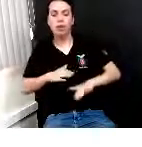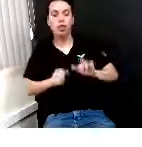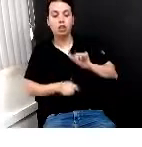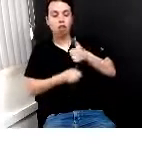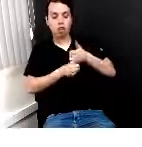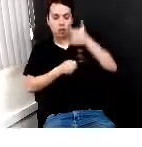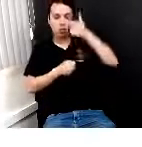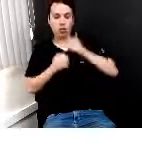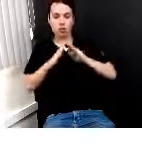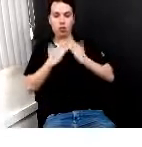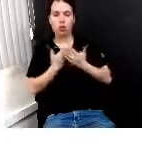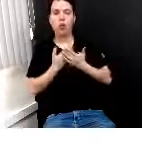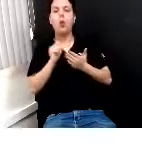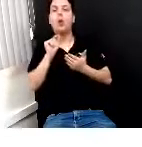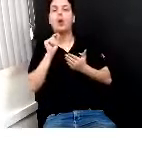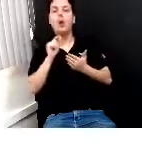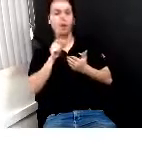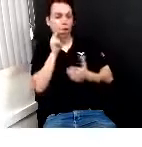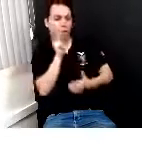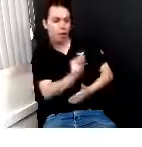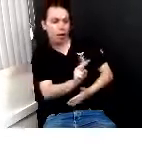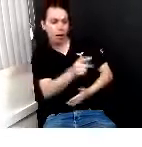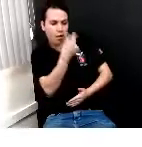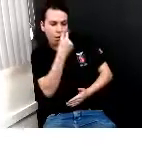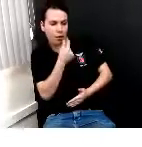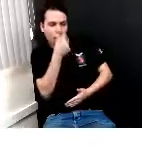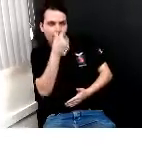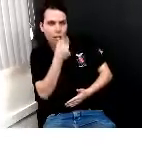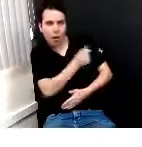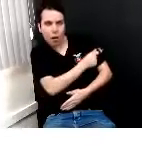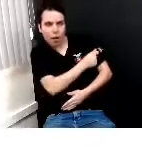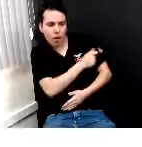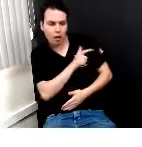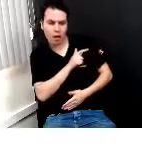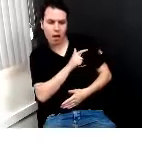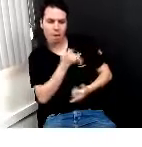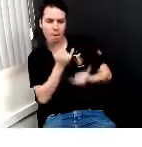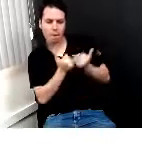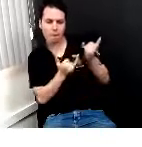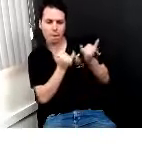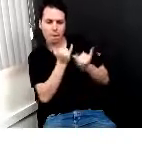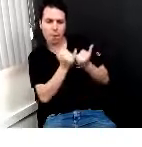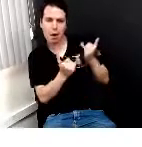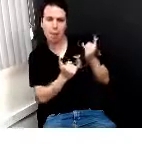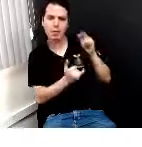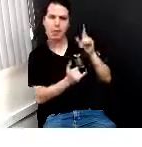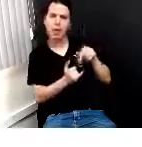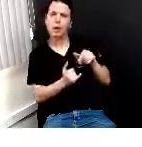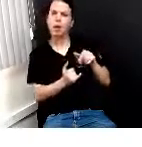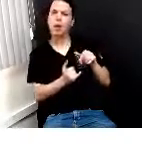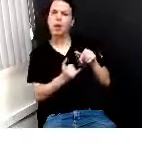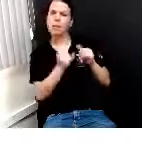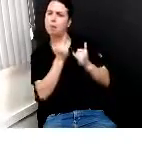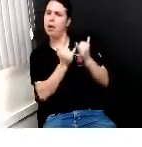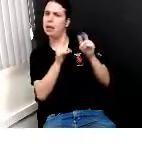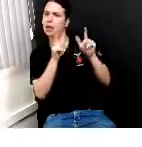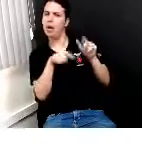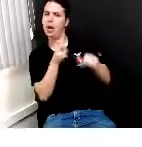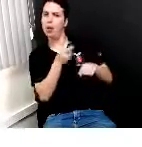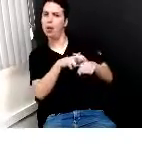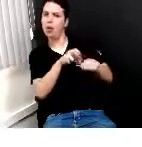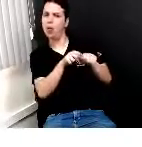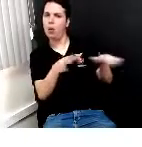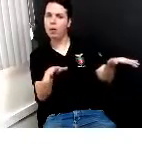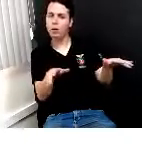escola, qual providência ele toma, né, diante de um estudante que tem algum sintoma, né, que é semelhante ao coronavírus, né,